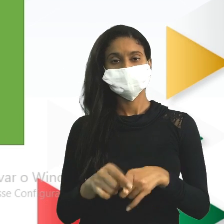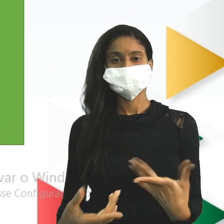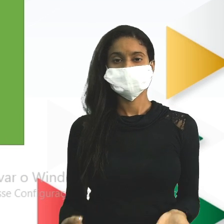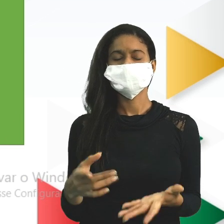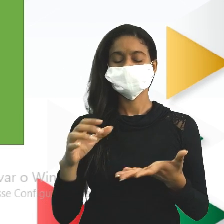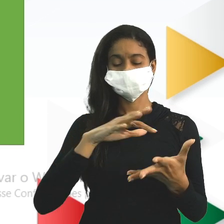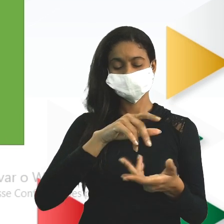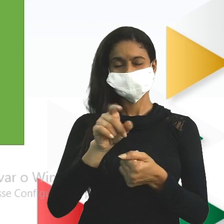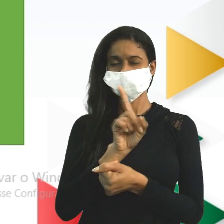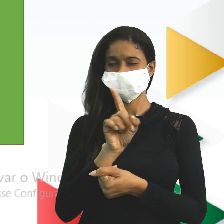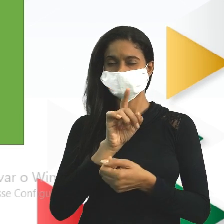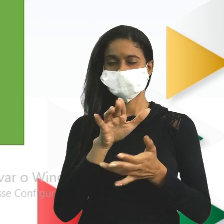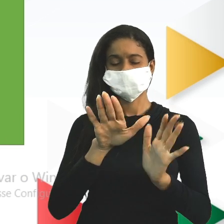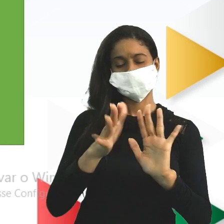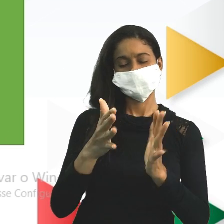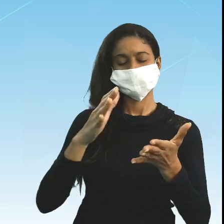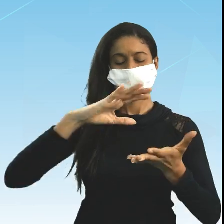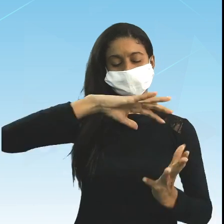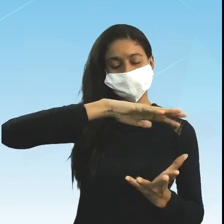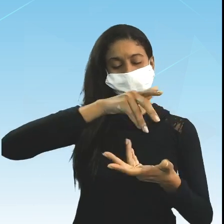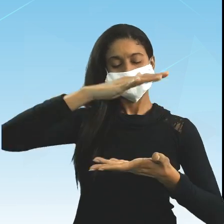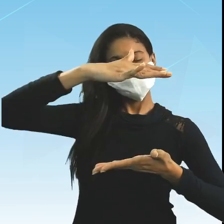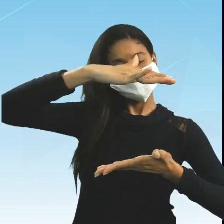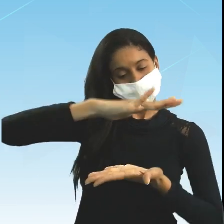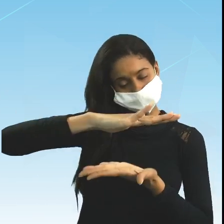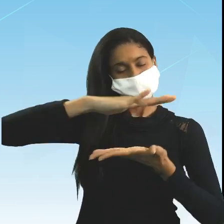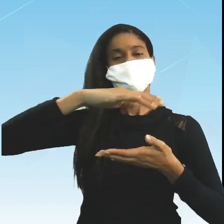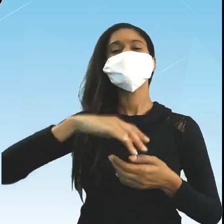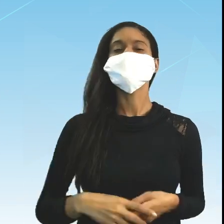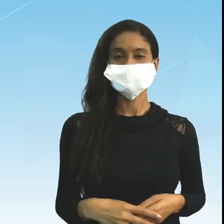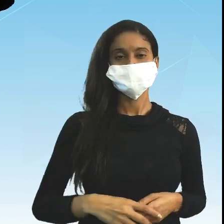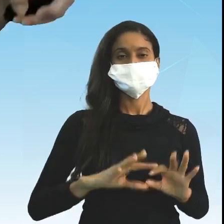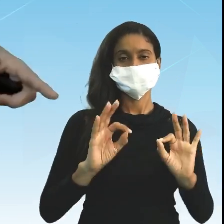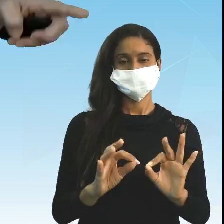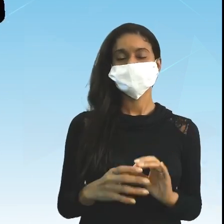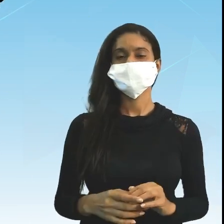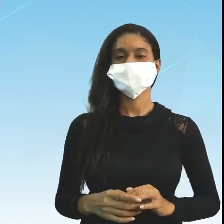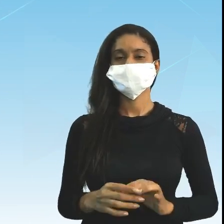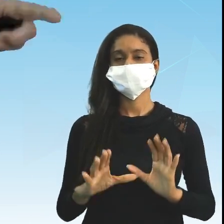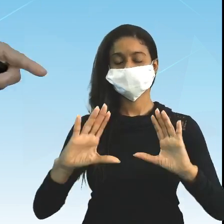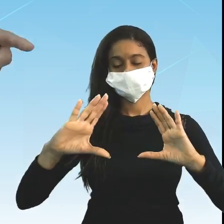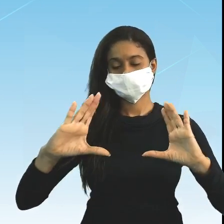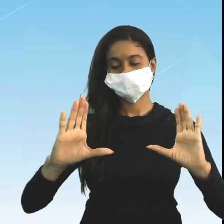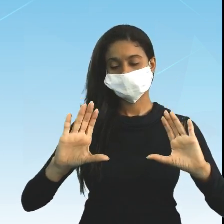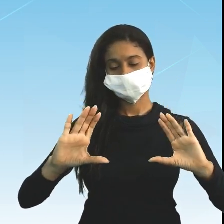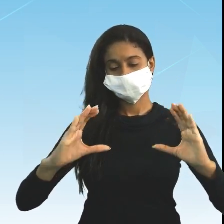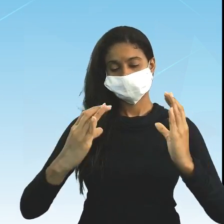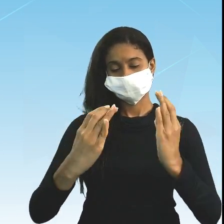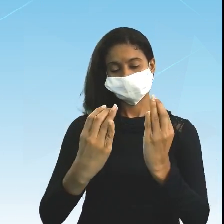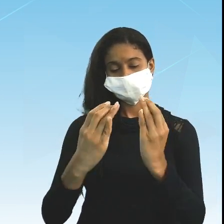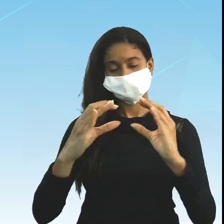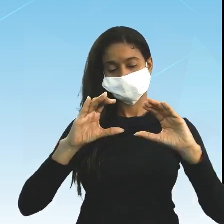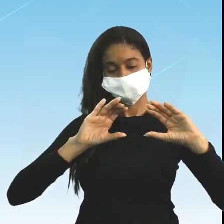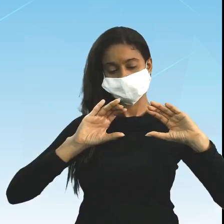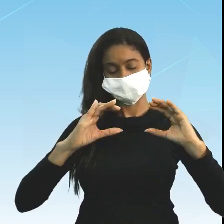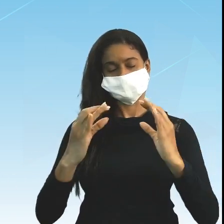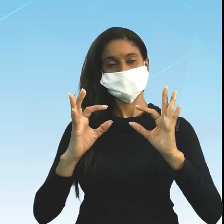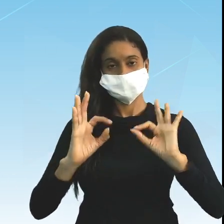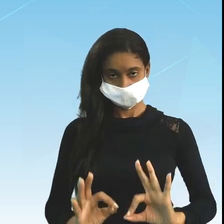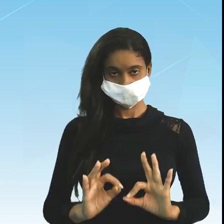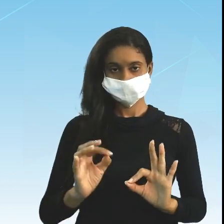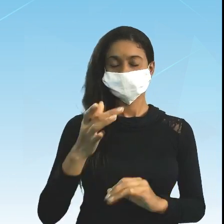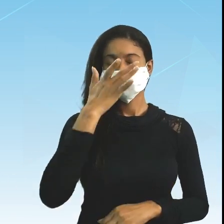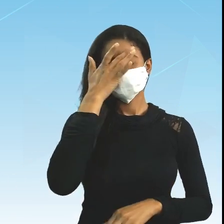É meia bola, porque ele é achatadinha nas pontas, tá? E arredondada nas laterais. Certo, meus cotocos de